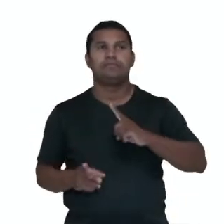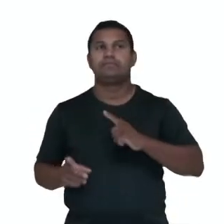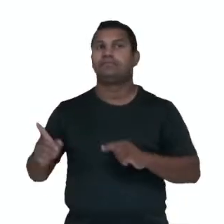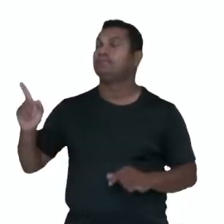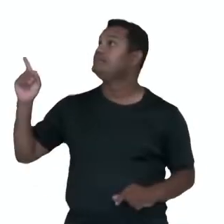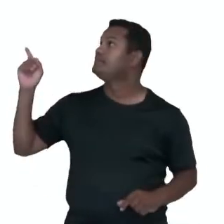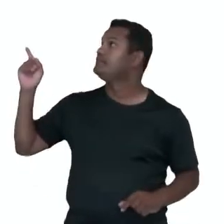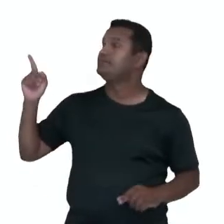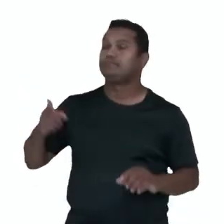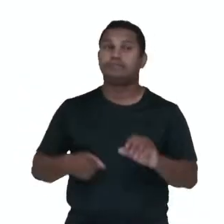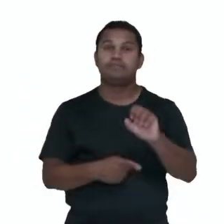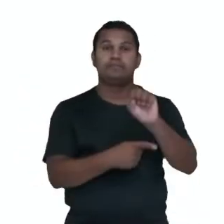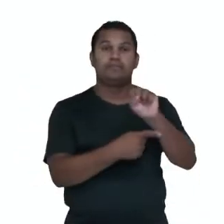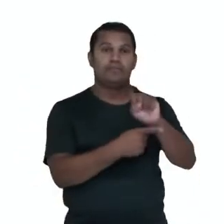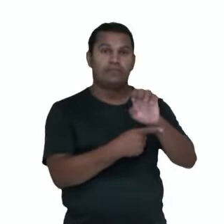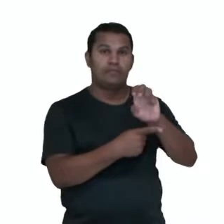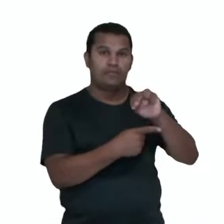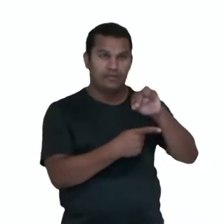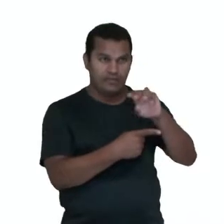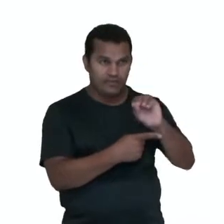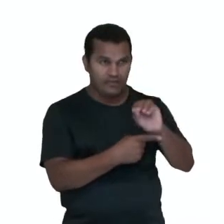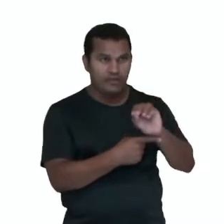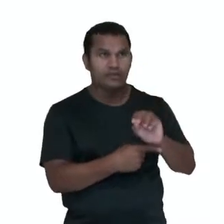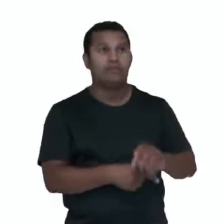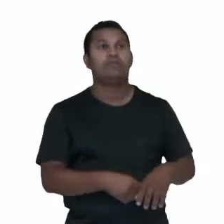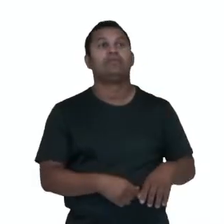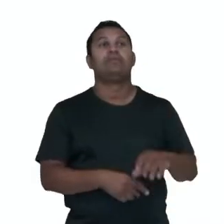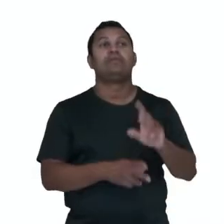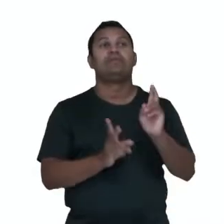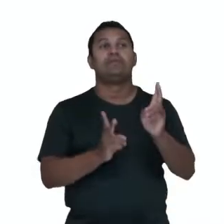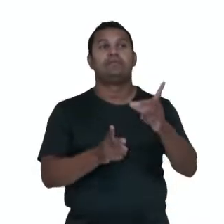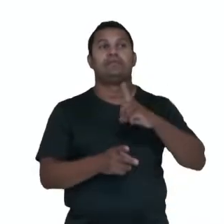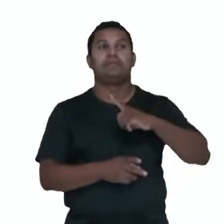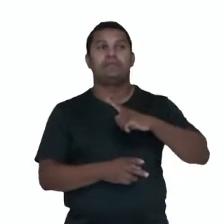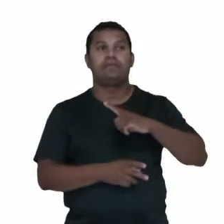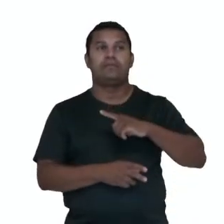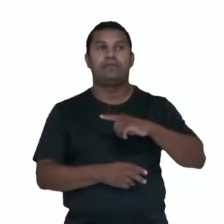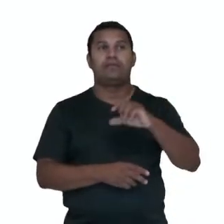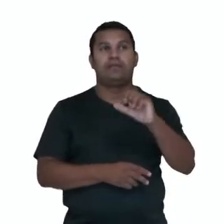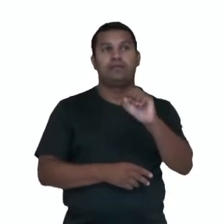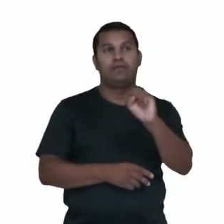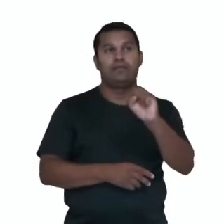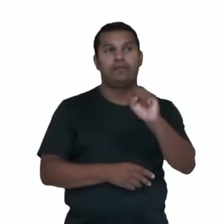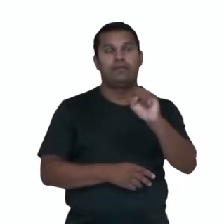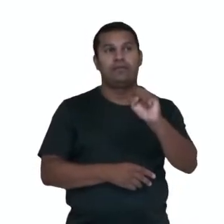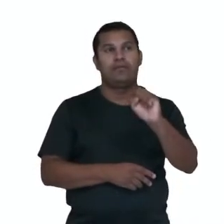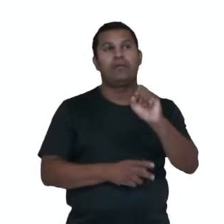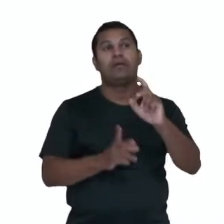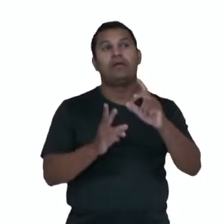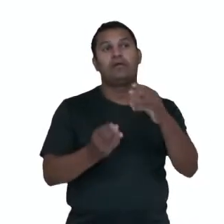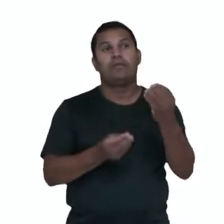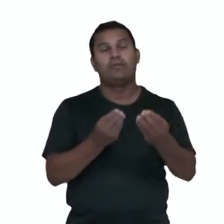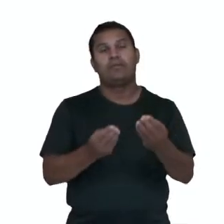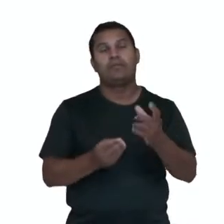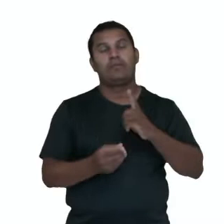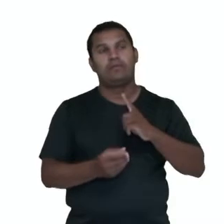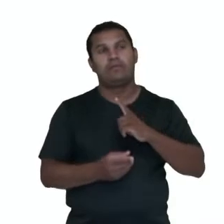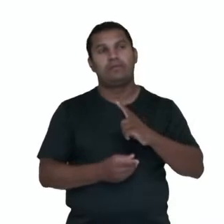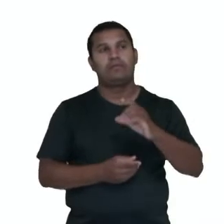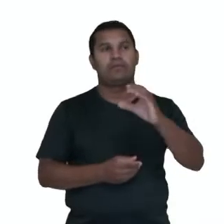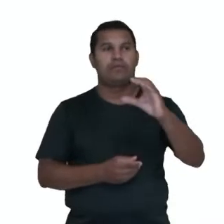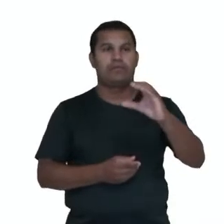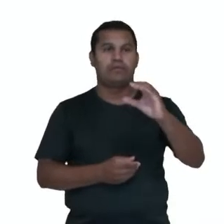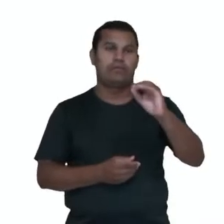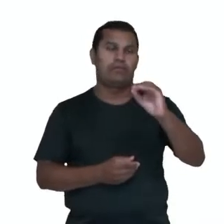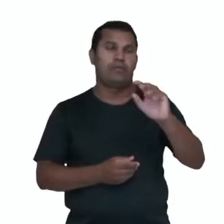Então, considerando um triângulo retângulo e fixando um de seus ângulos internos, no caso